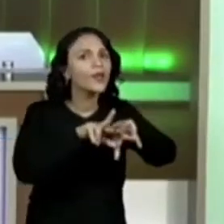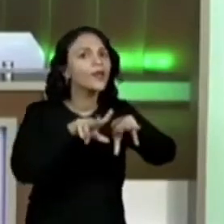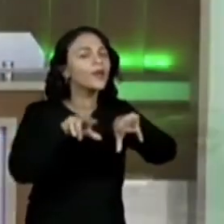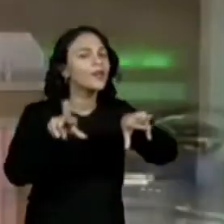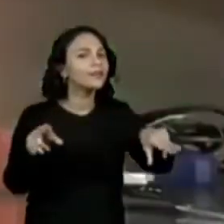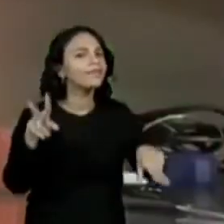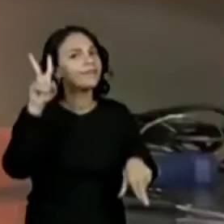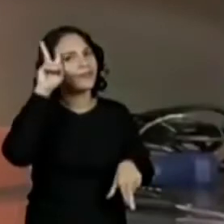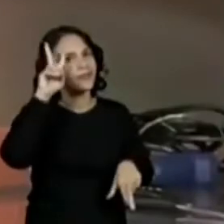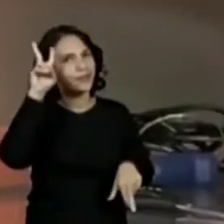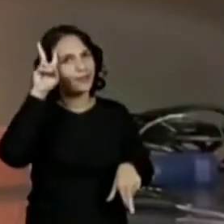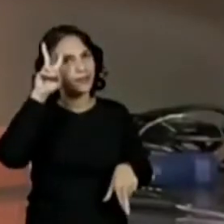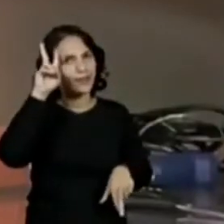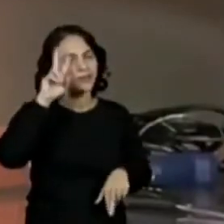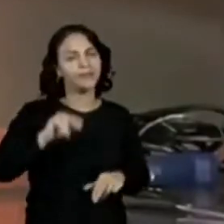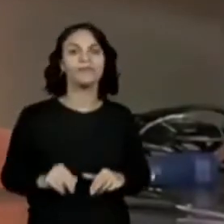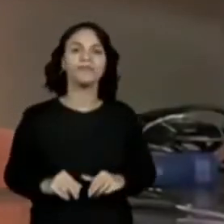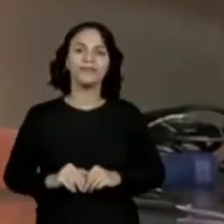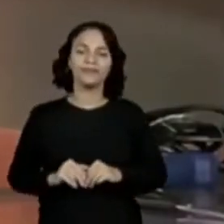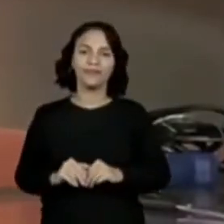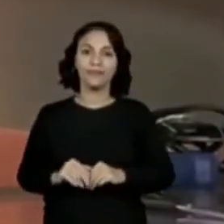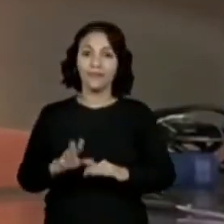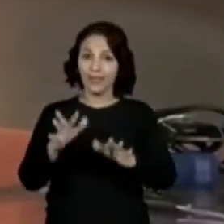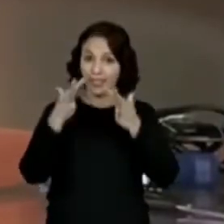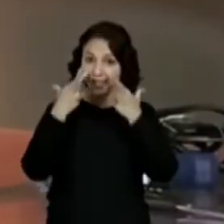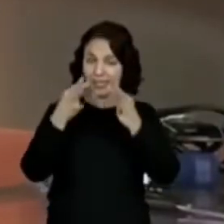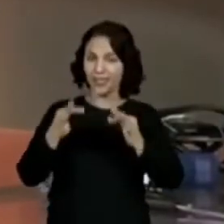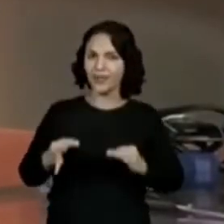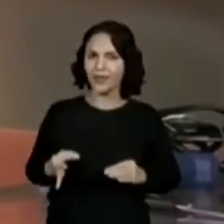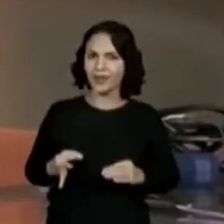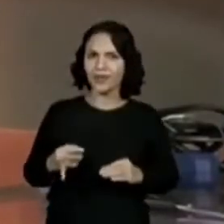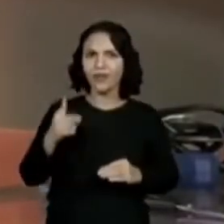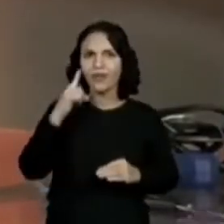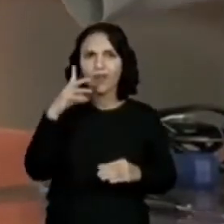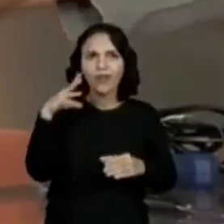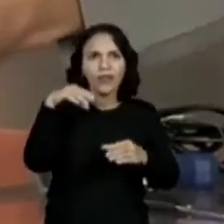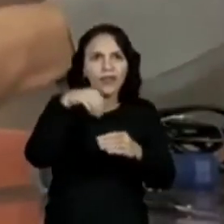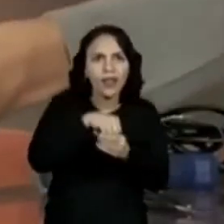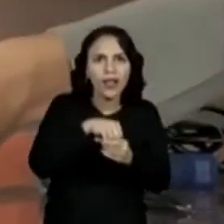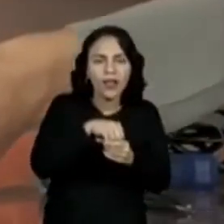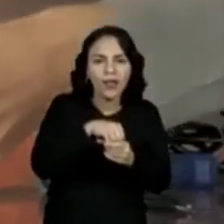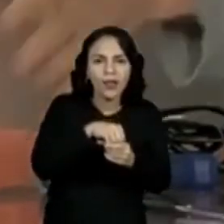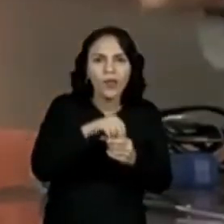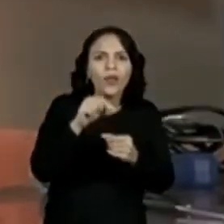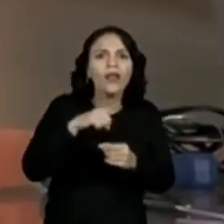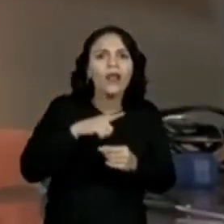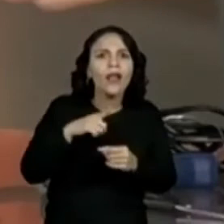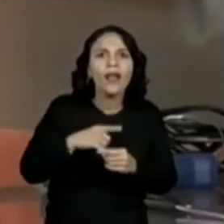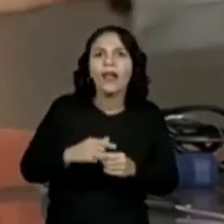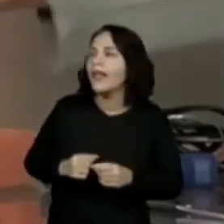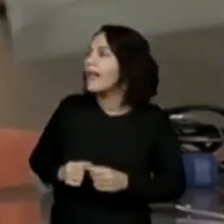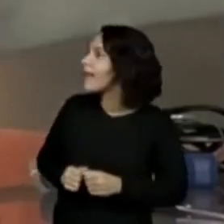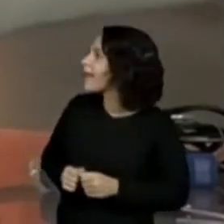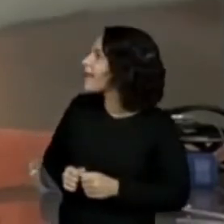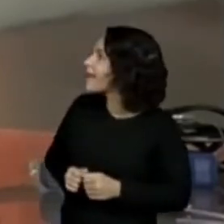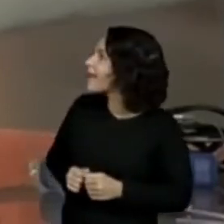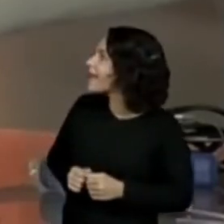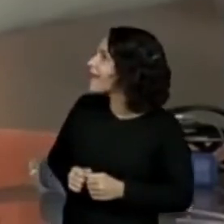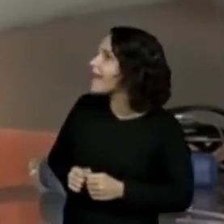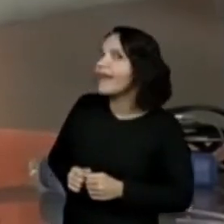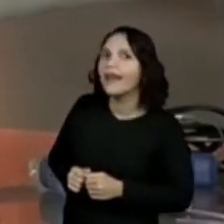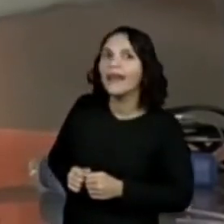gente lembrar. Na verdade, tem... Atenção! Vocês viram que dentro da caixa tem algo. Ela estava aberta.